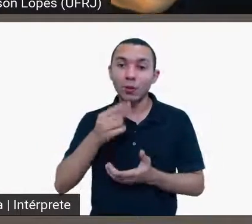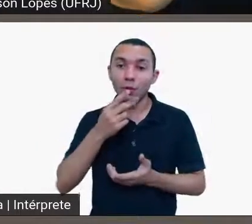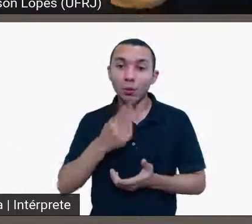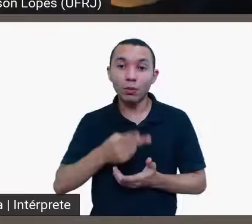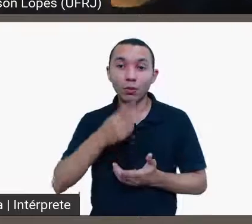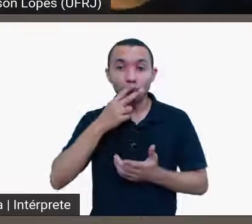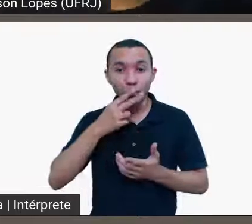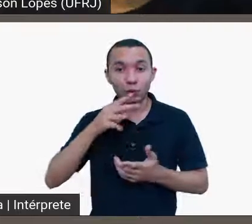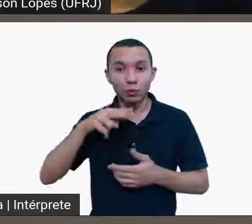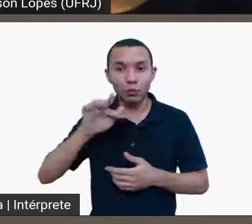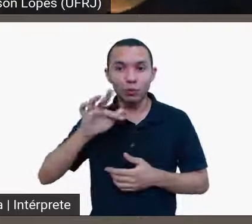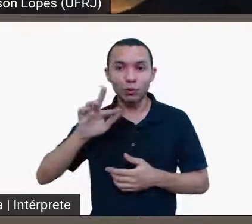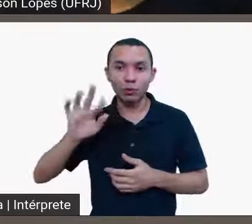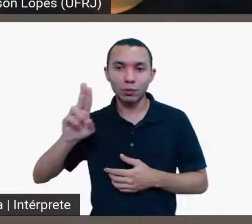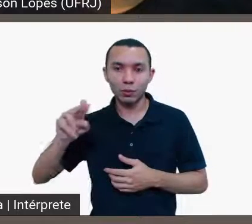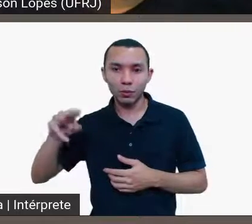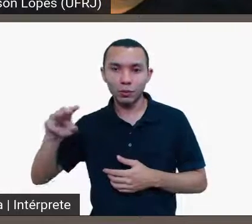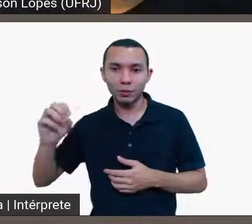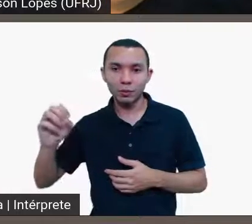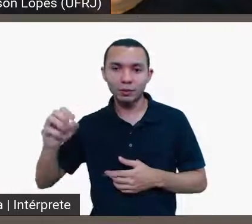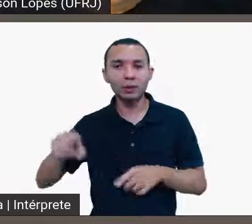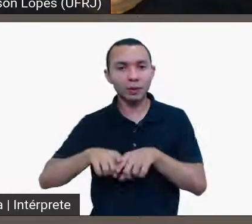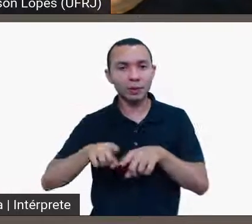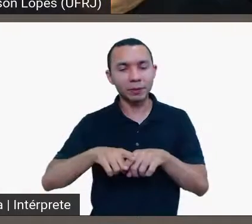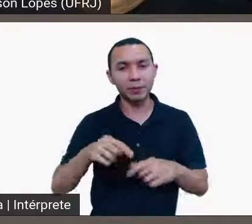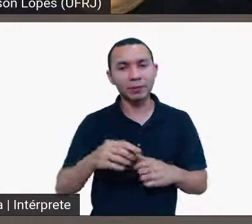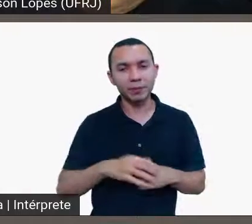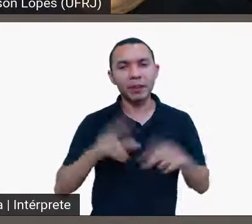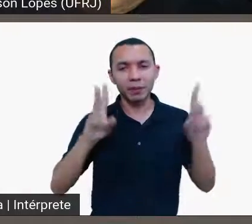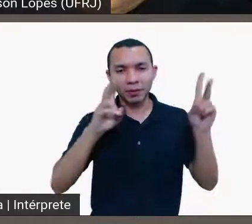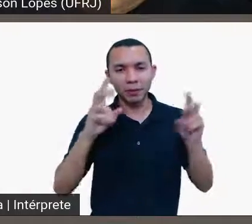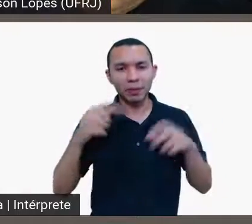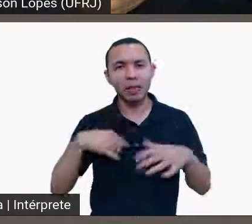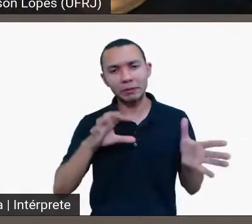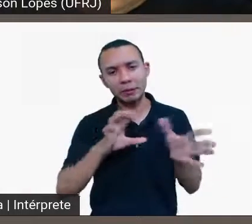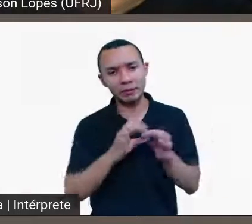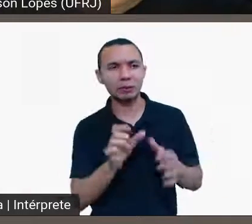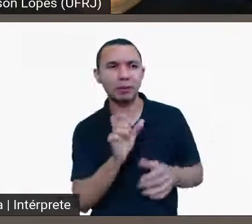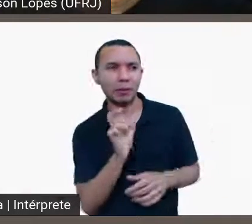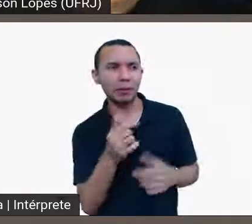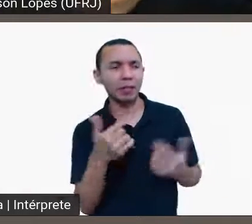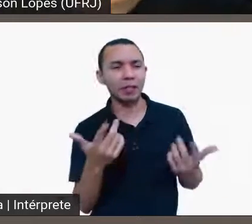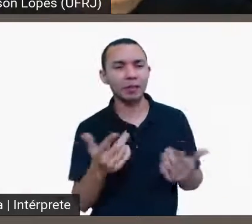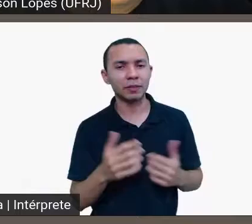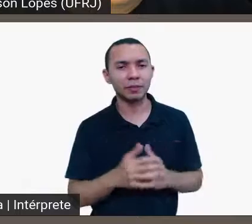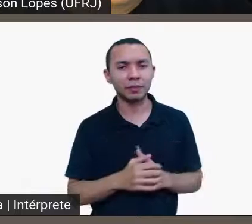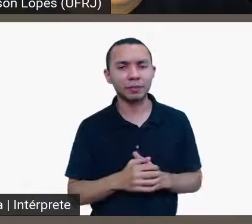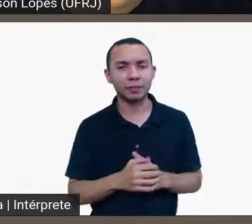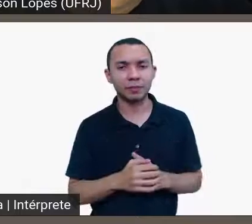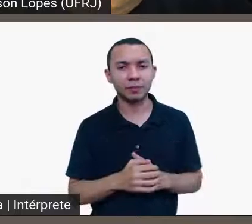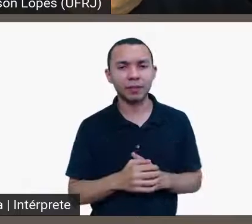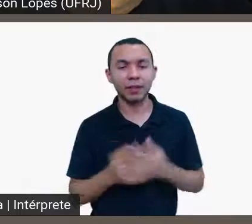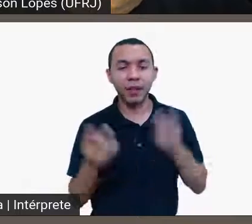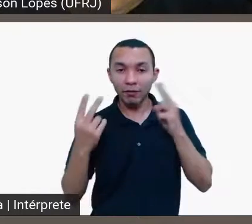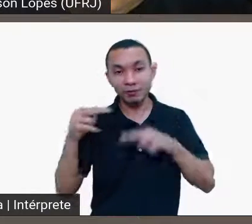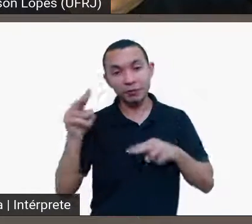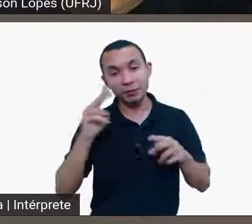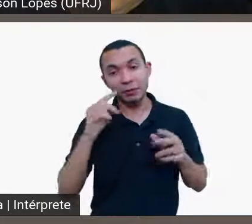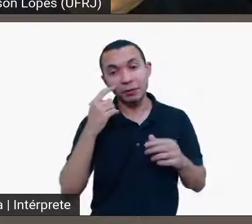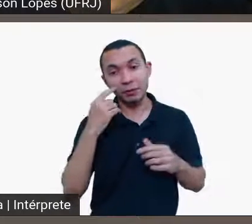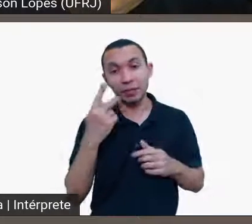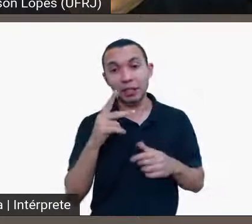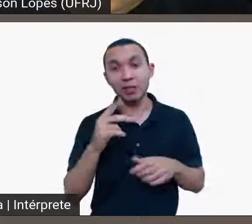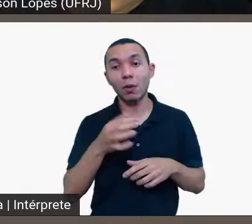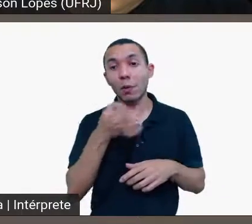às vezes, no pior sentido da palavra. Né? A parte sobre a prisão é assim, de